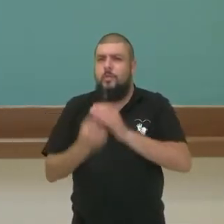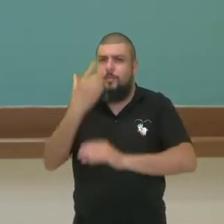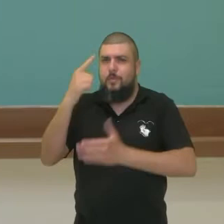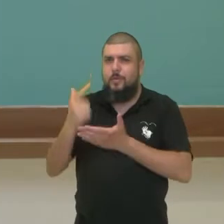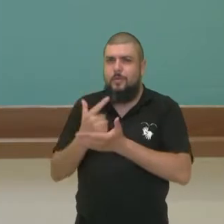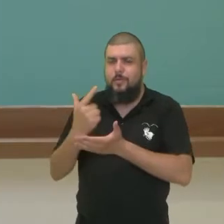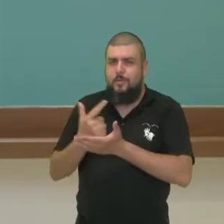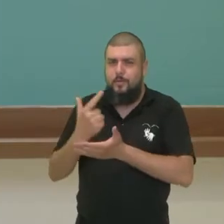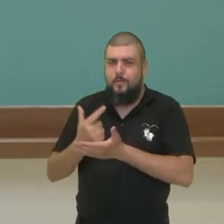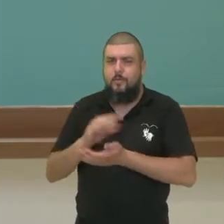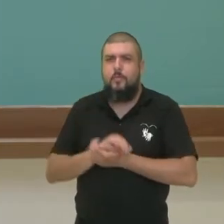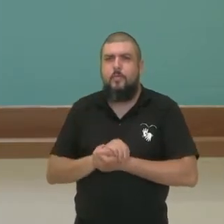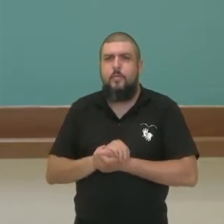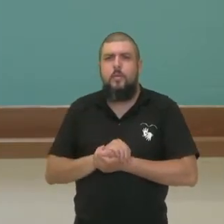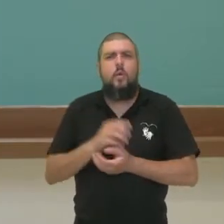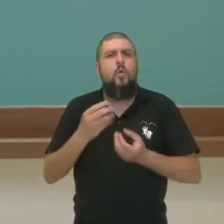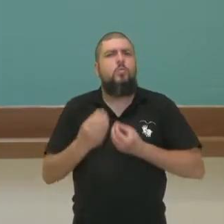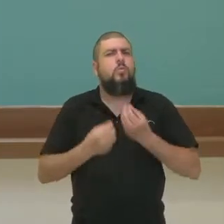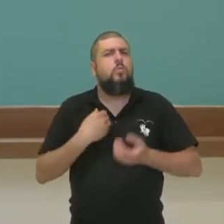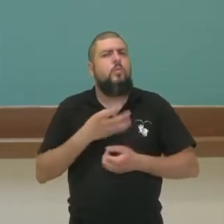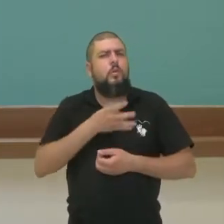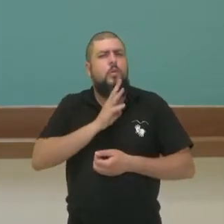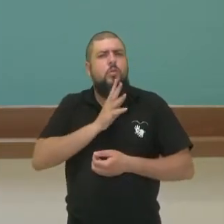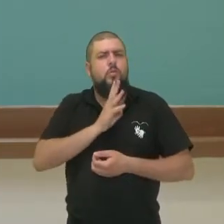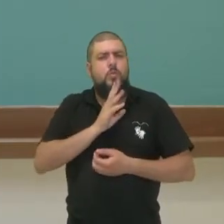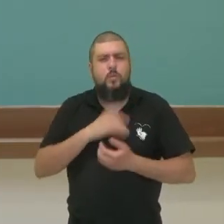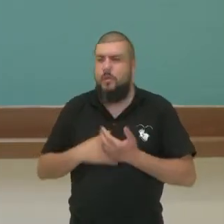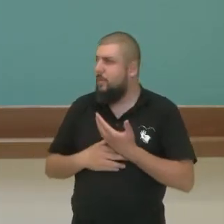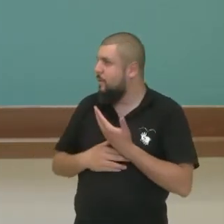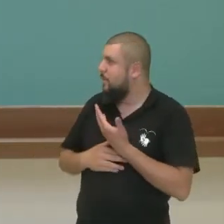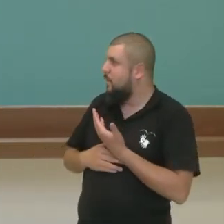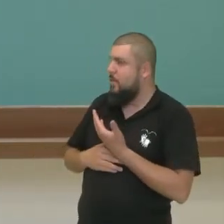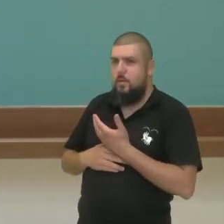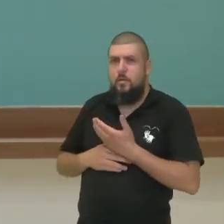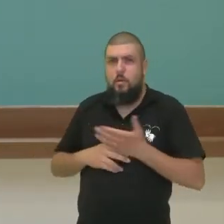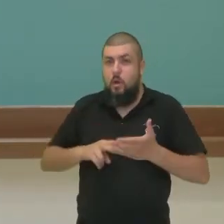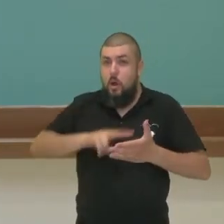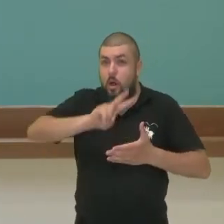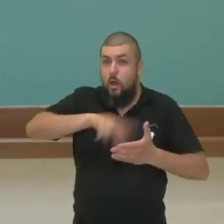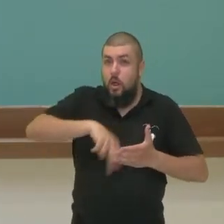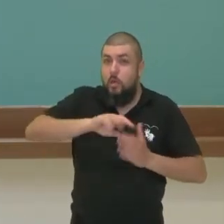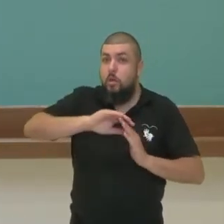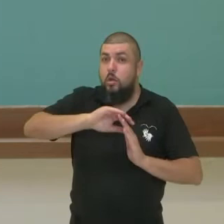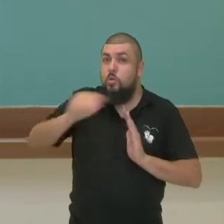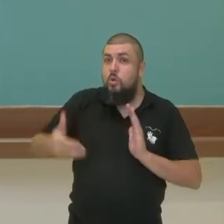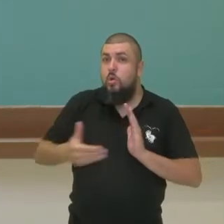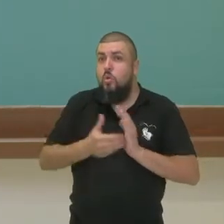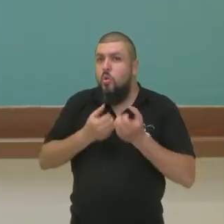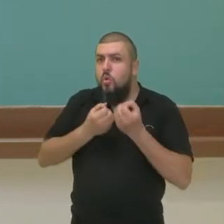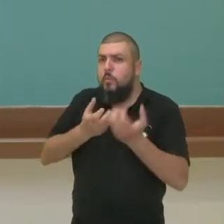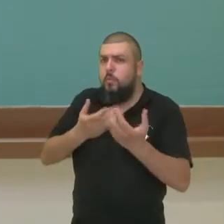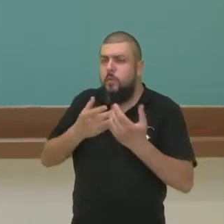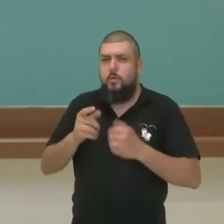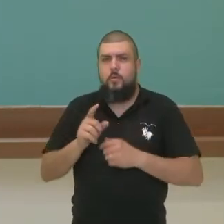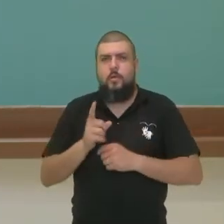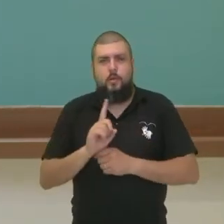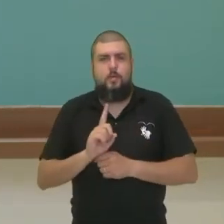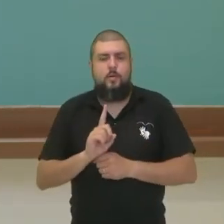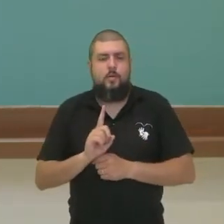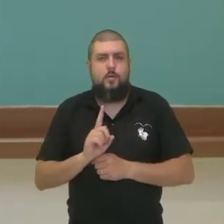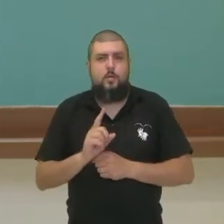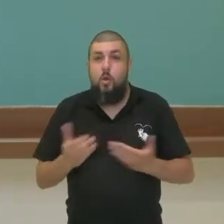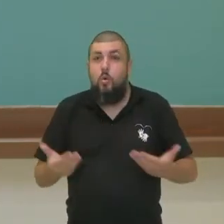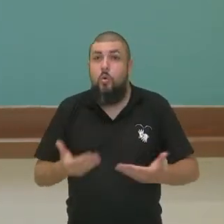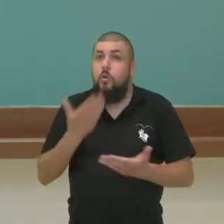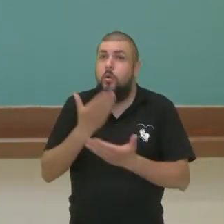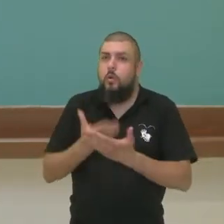gente consegue conhecer? Será que eu vou ler para vocês aqui todo o livro? Não, eu não vou ler o livro. Eu